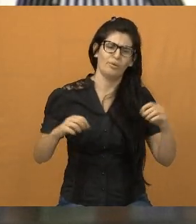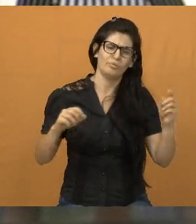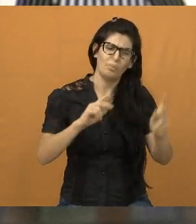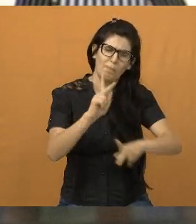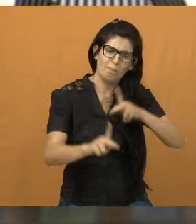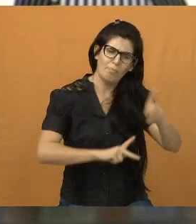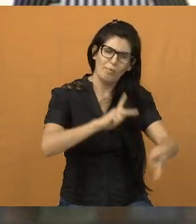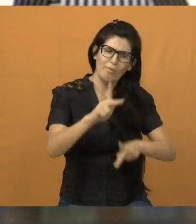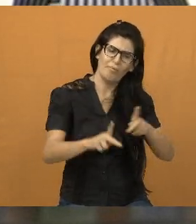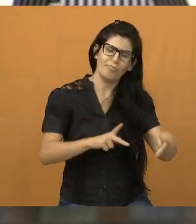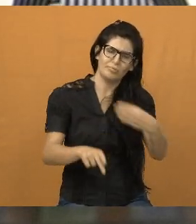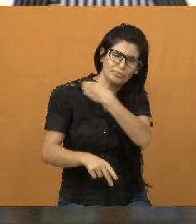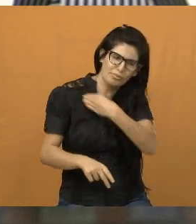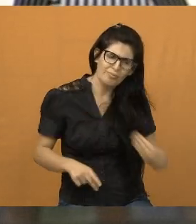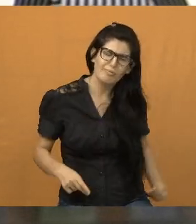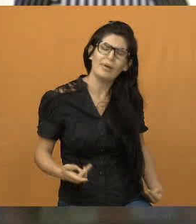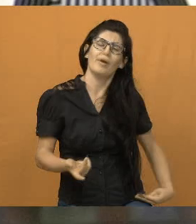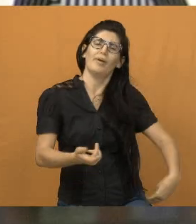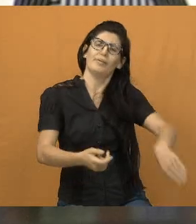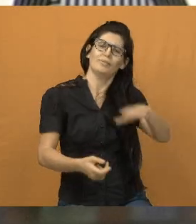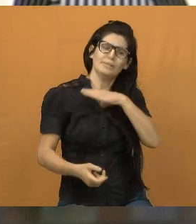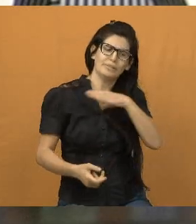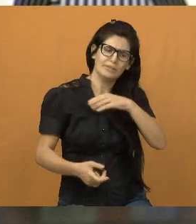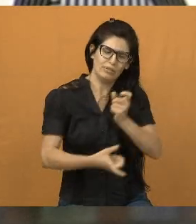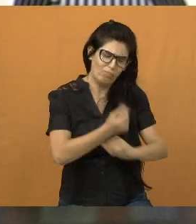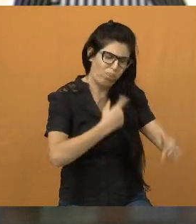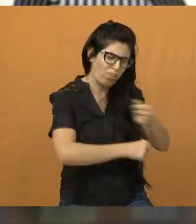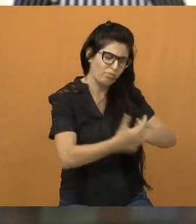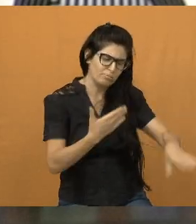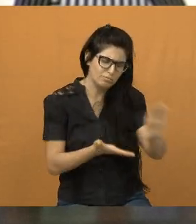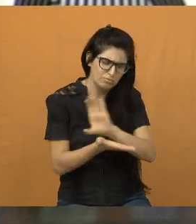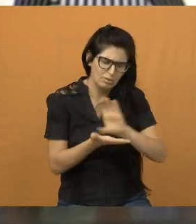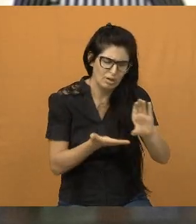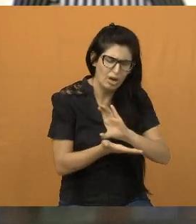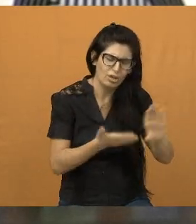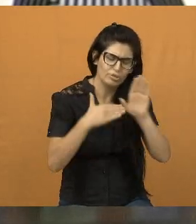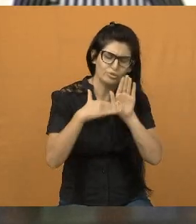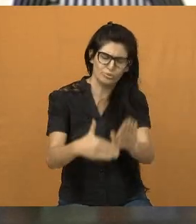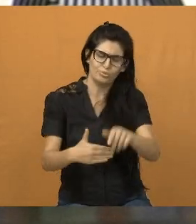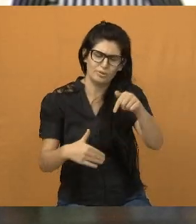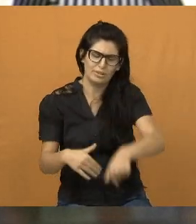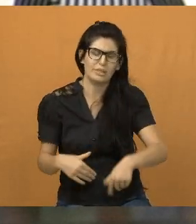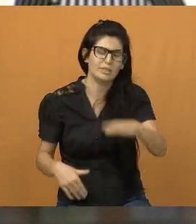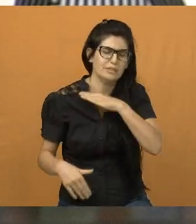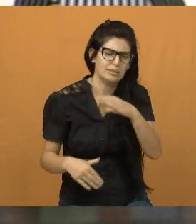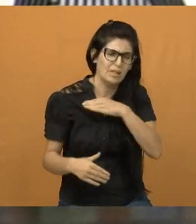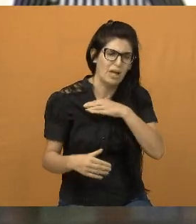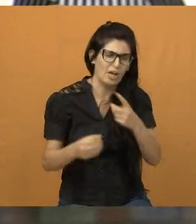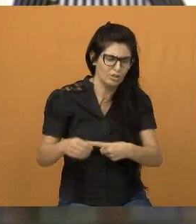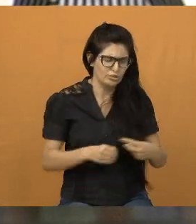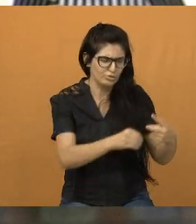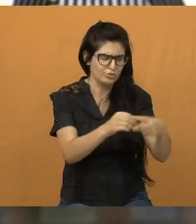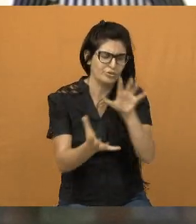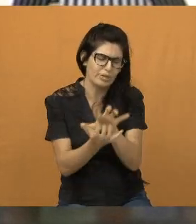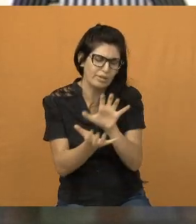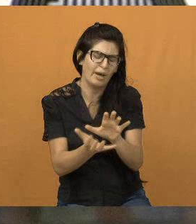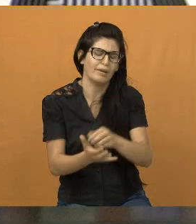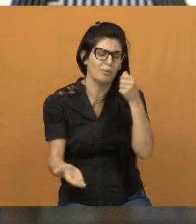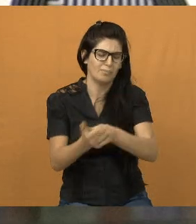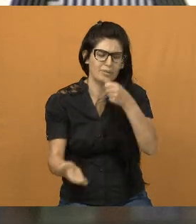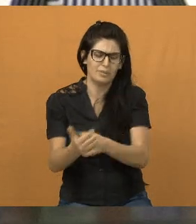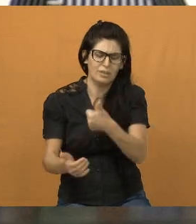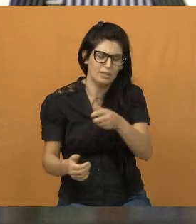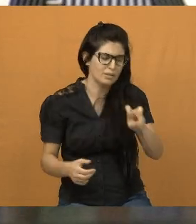município, porque, pelo orçamento destinado, ela tem a obrigação de 15%. E,